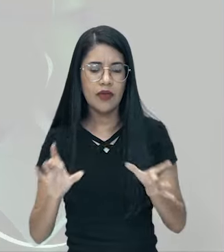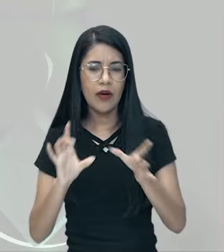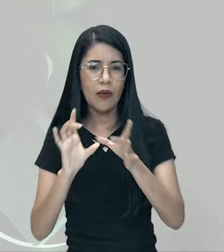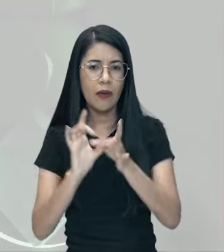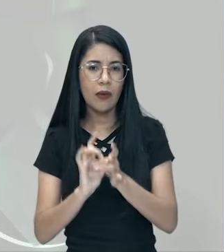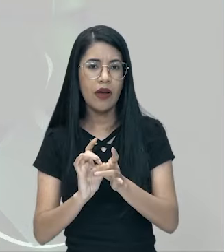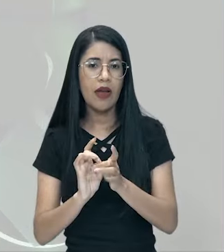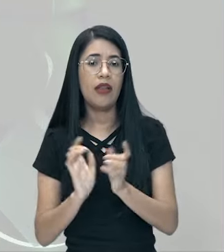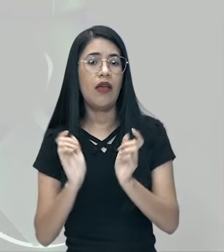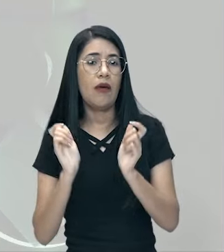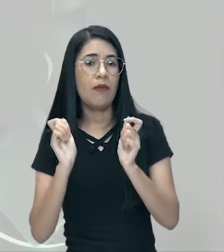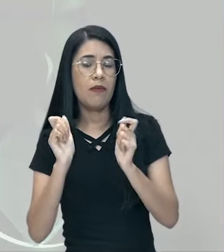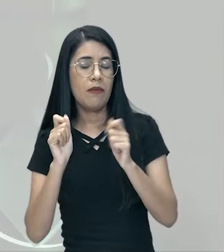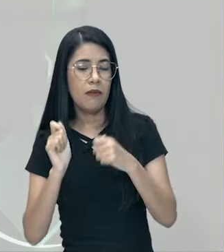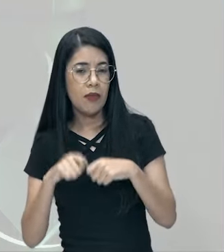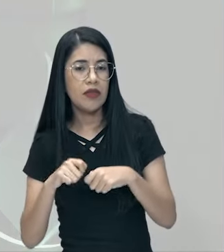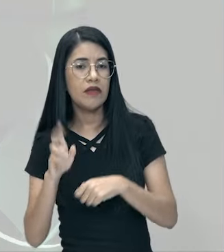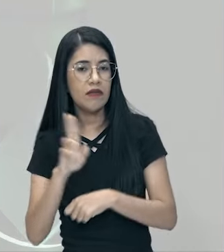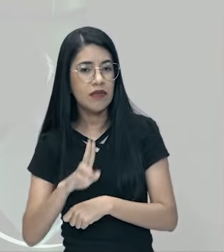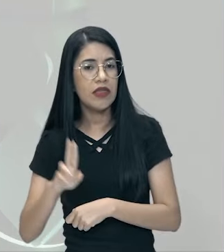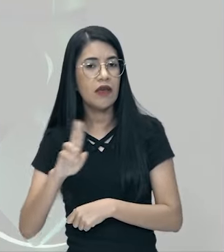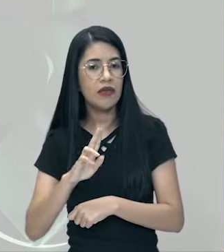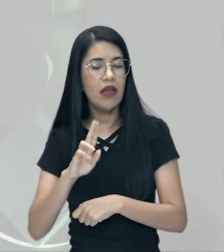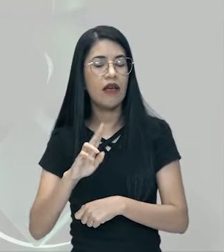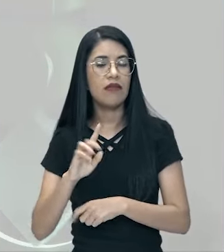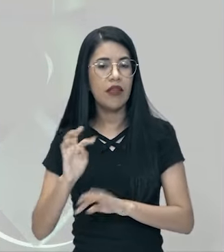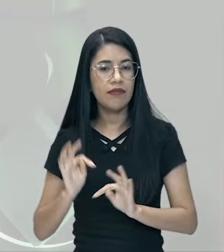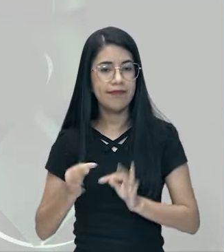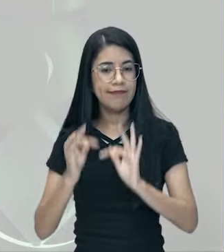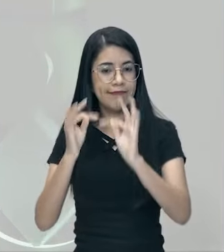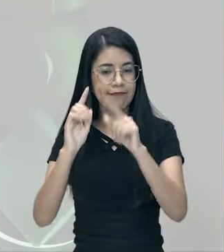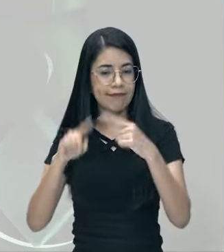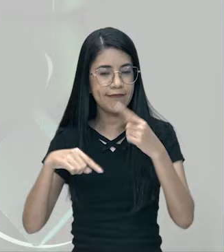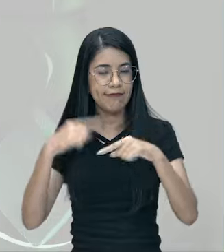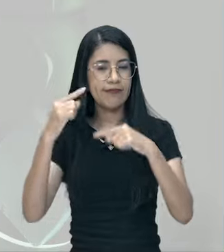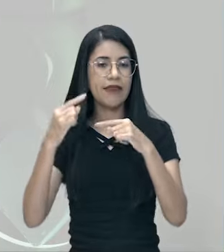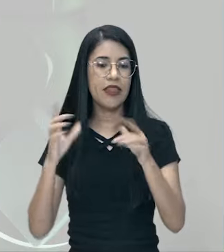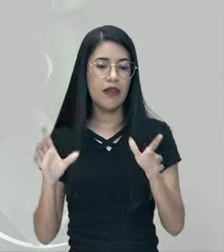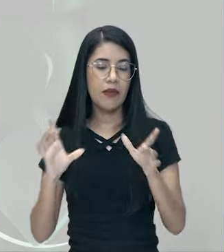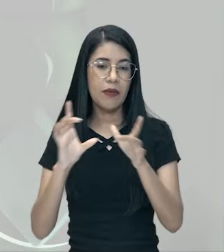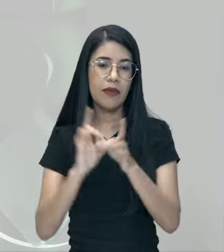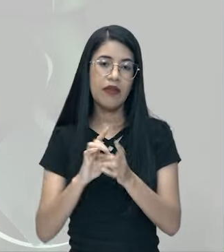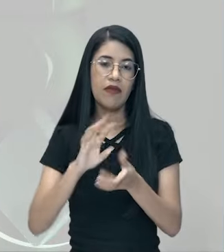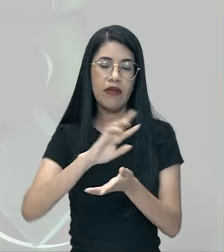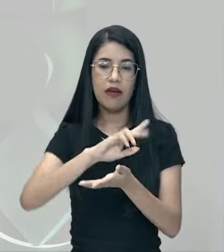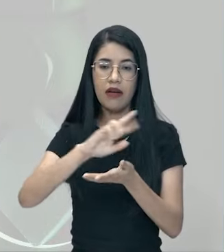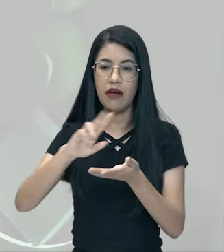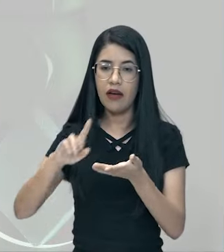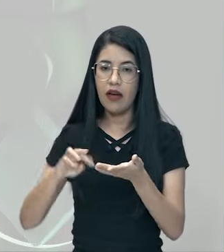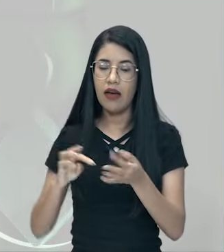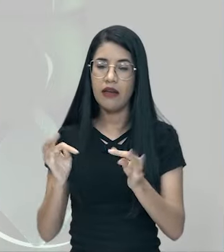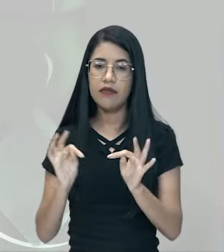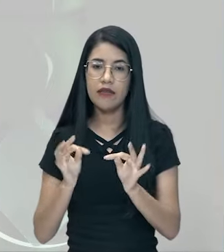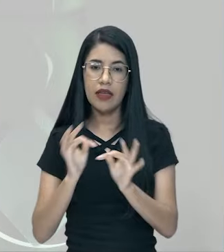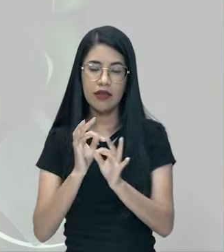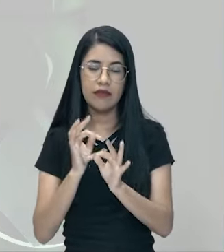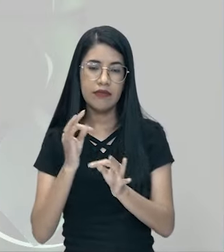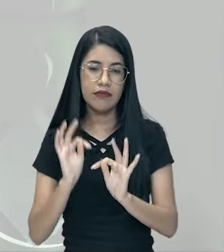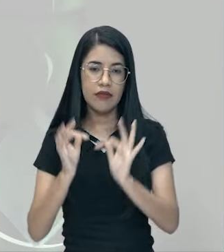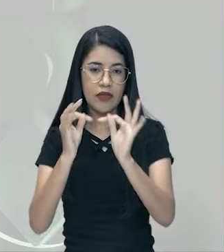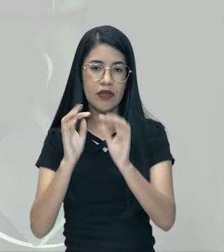ser utilizado aí com esse avanço da tecnologia, unir várias tecnologias